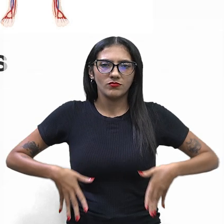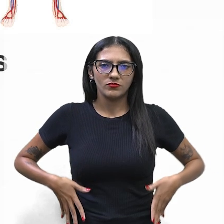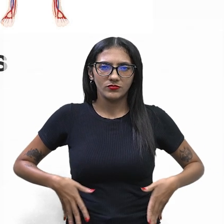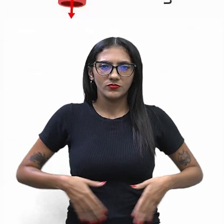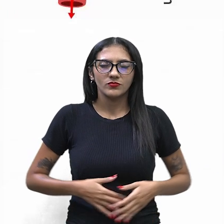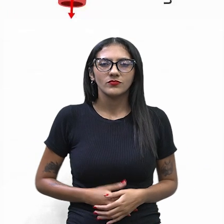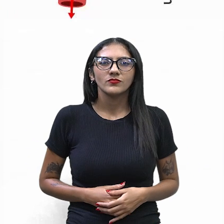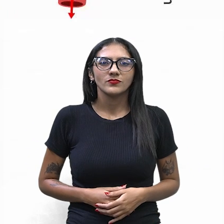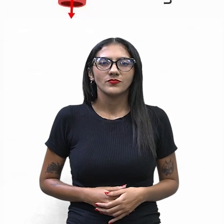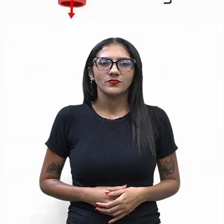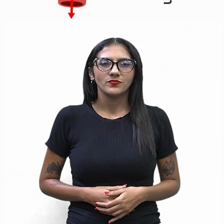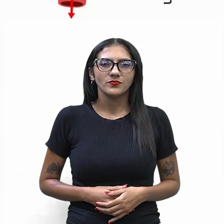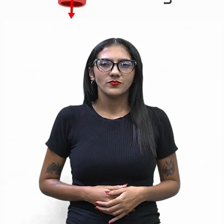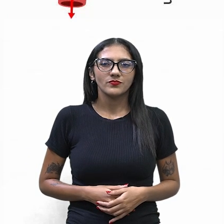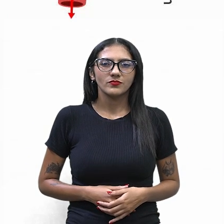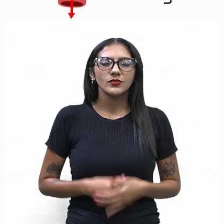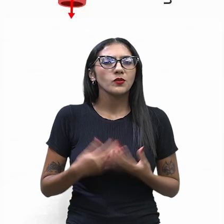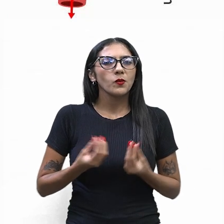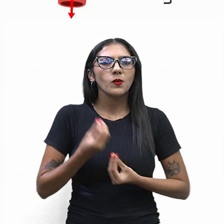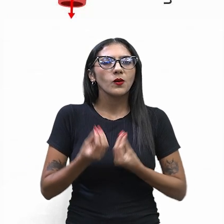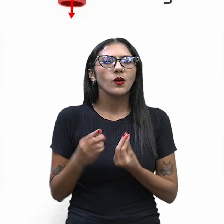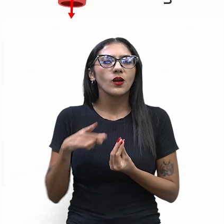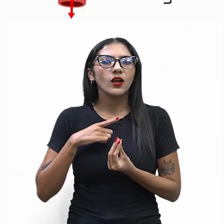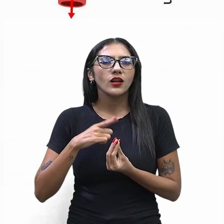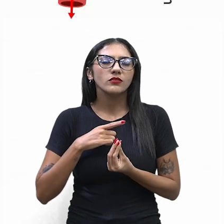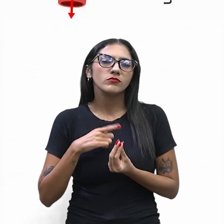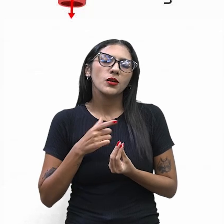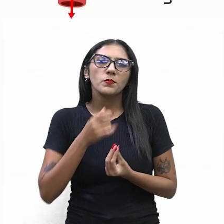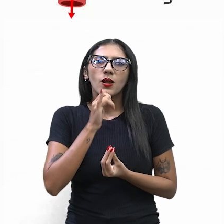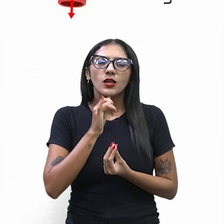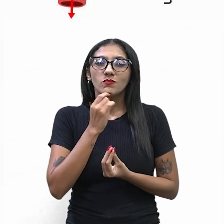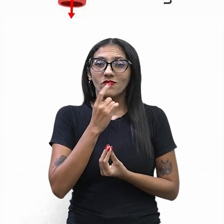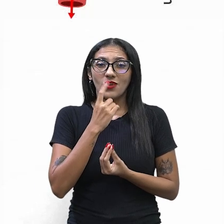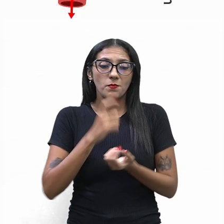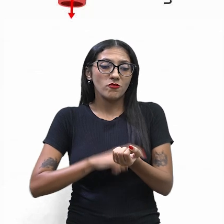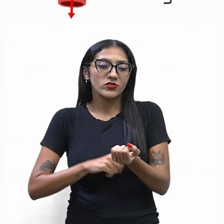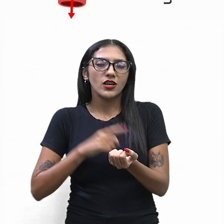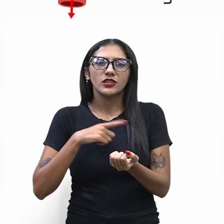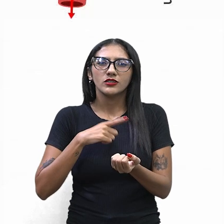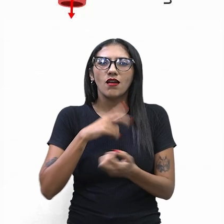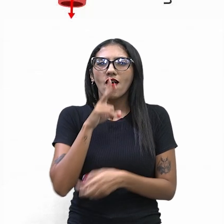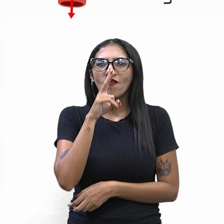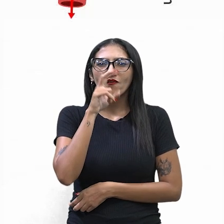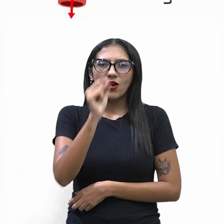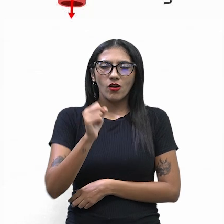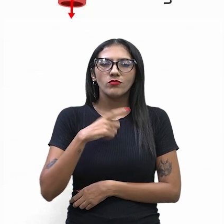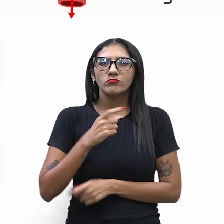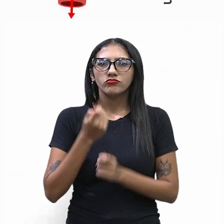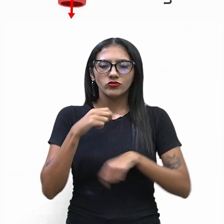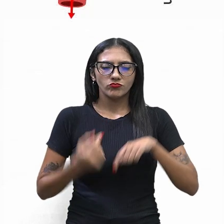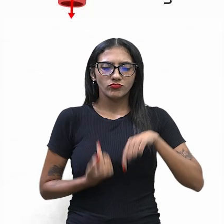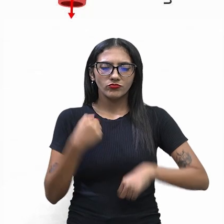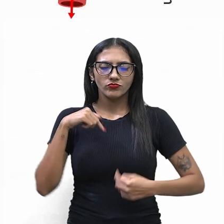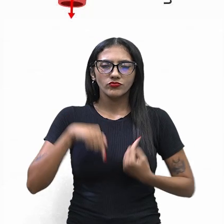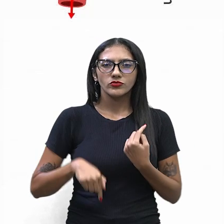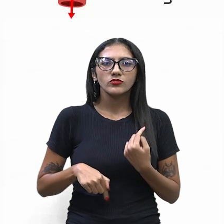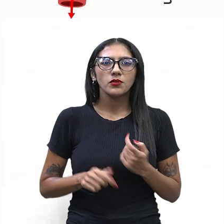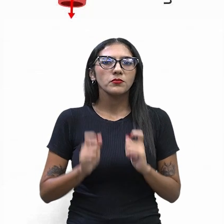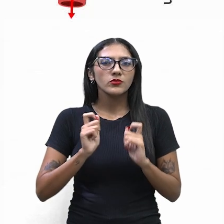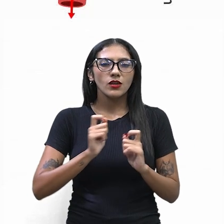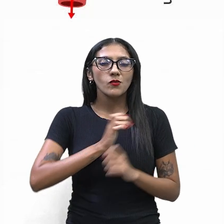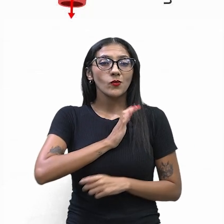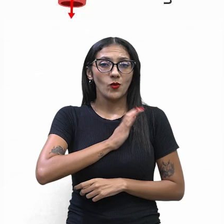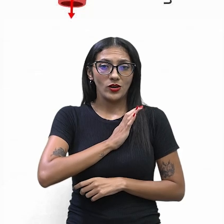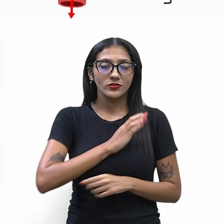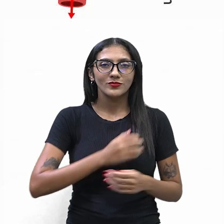sangue. E quem é que vai impulsionar o sangue para que ele possa correr aí por todo o corpo? É o coração, Então você já